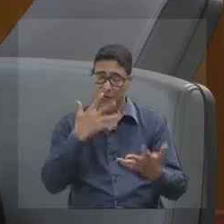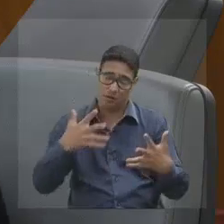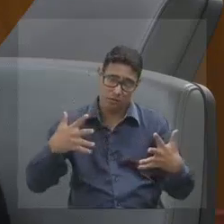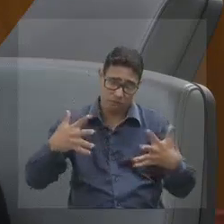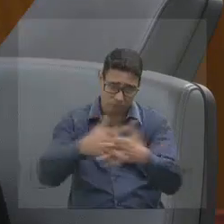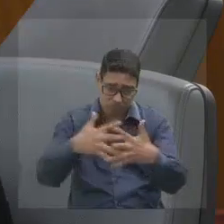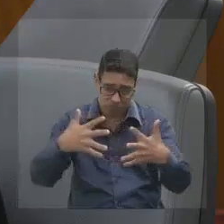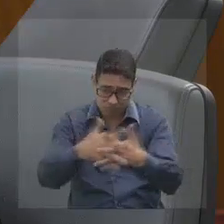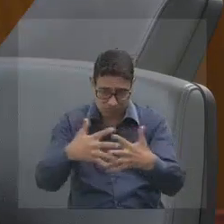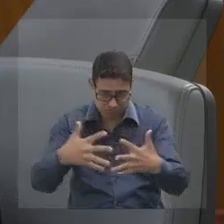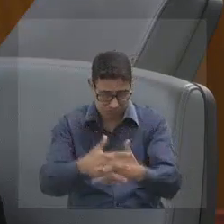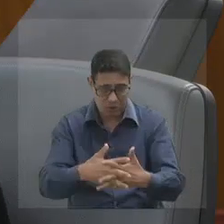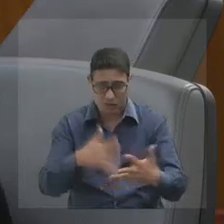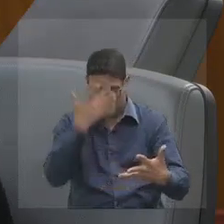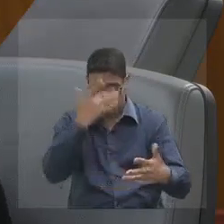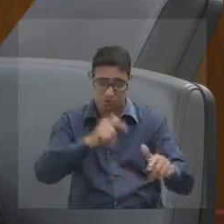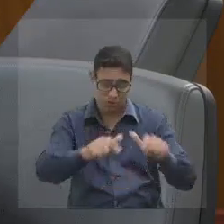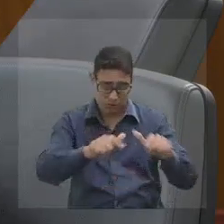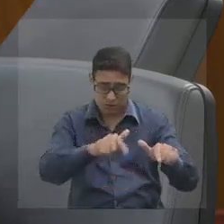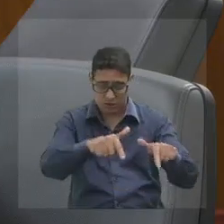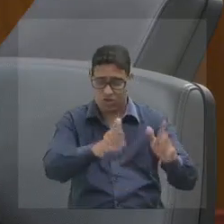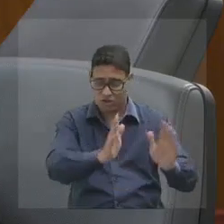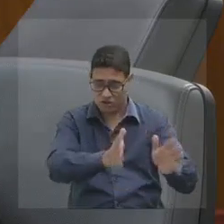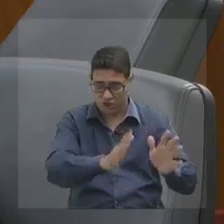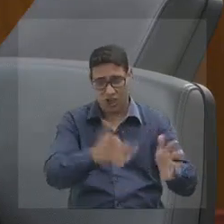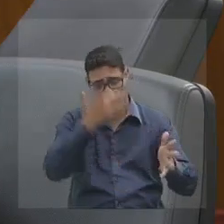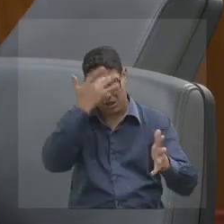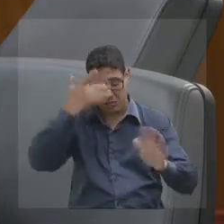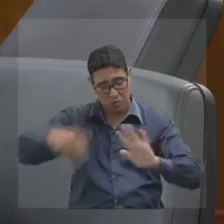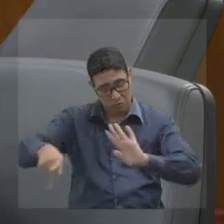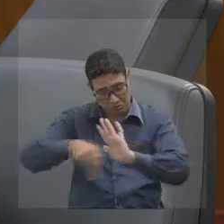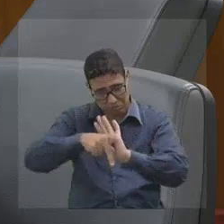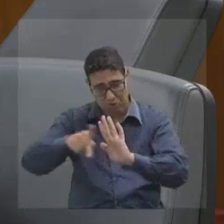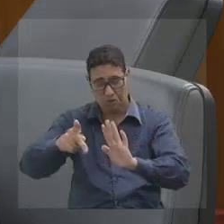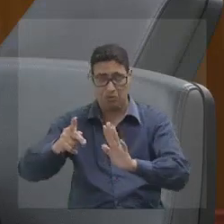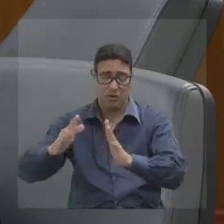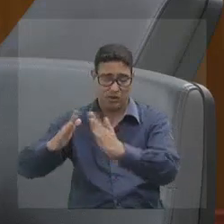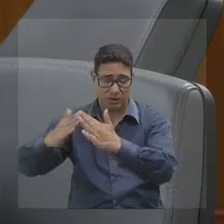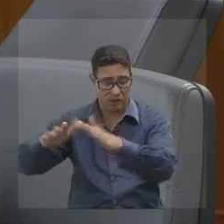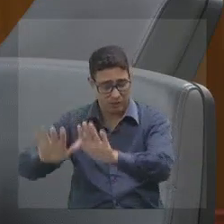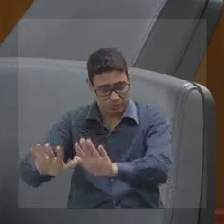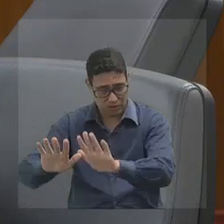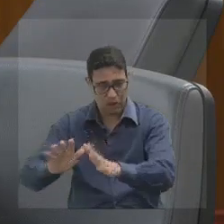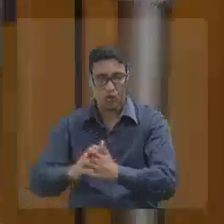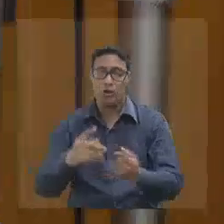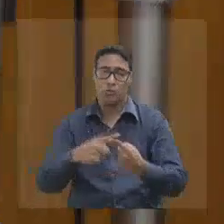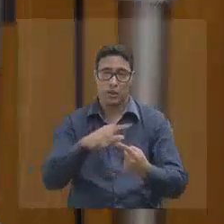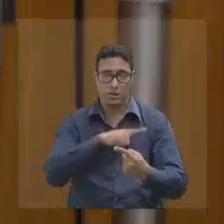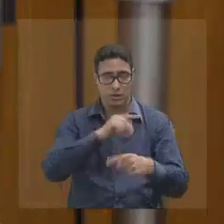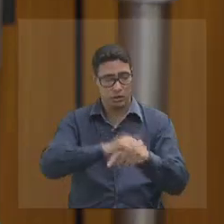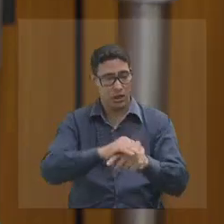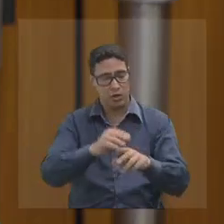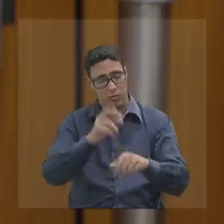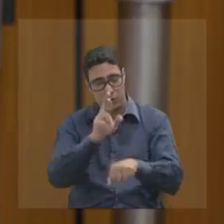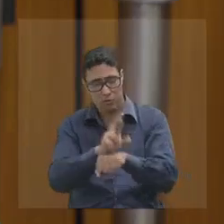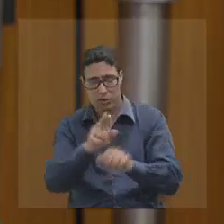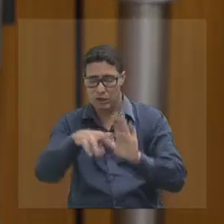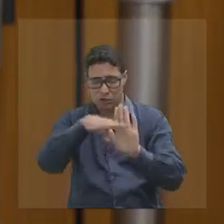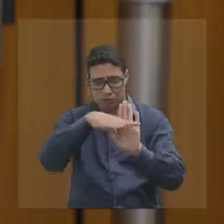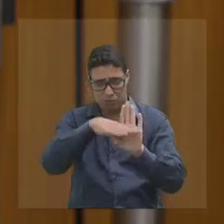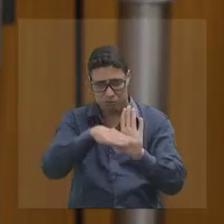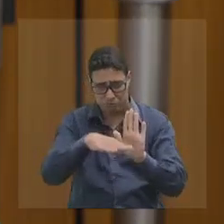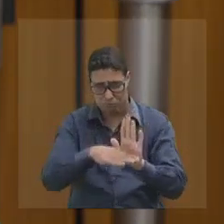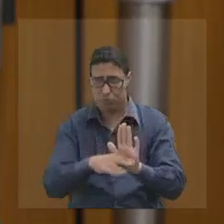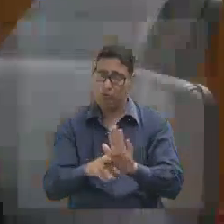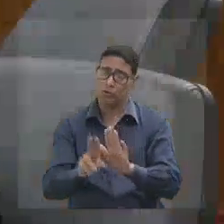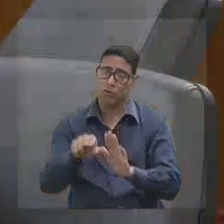com os posseiros que já estavam lá com os proprietários porque nós temos infelizmente um passivo de regularização fundiária grande nas nossas